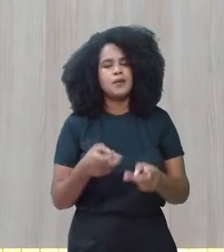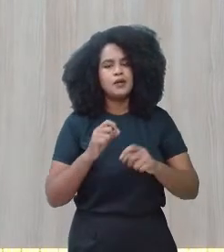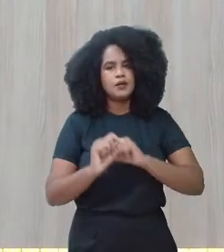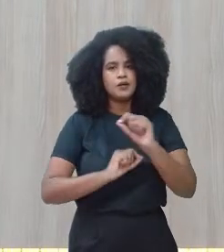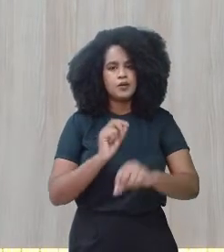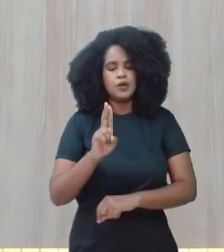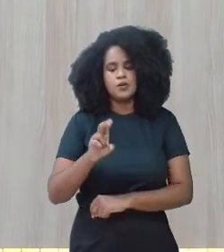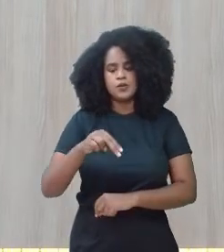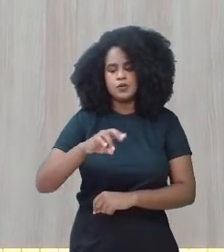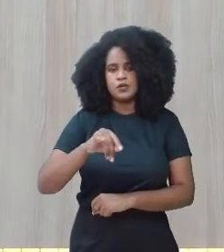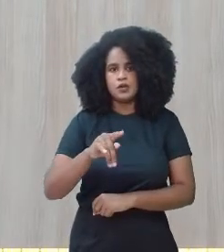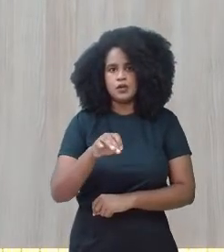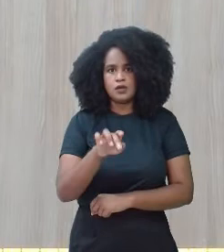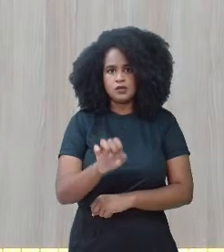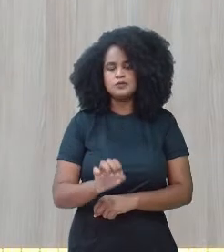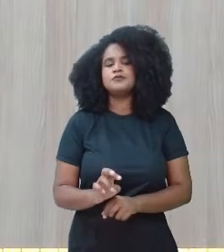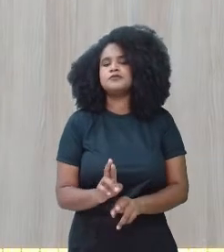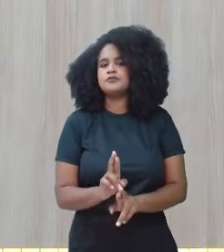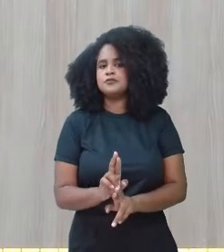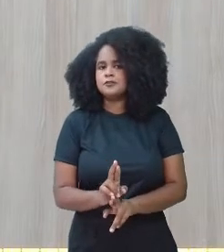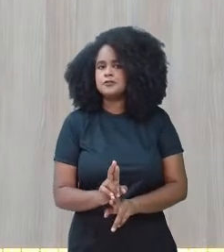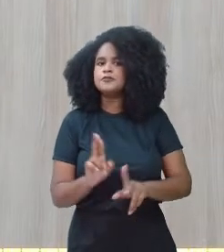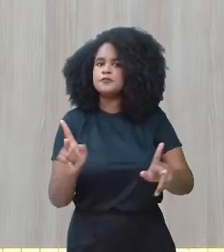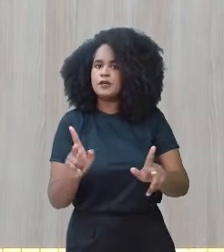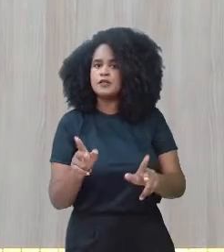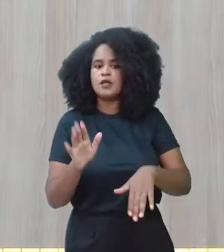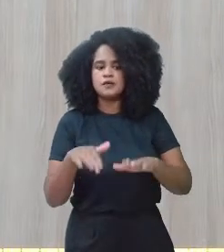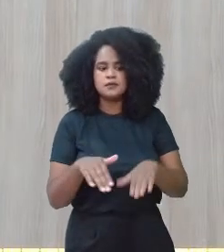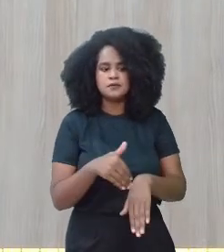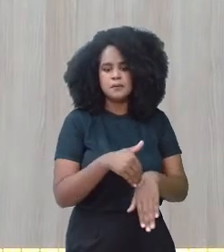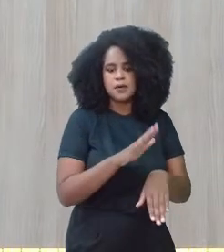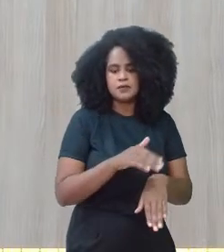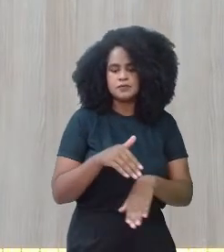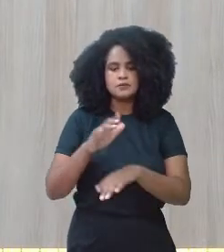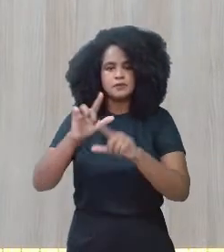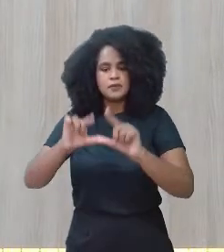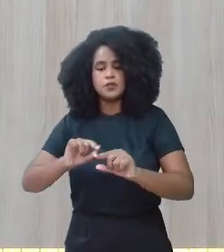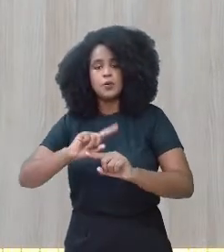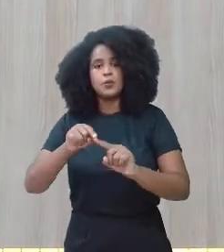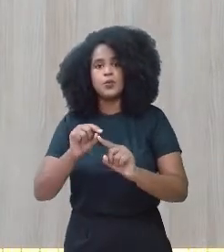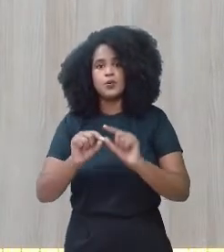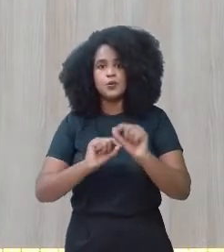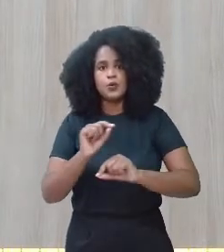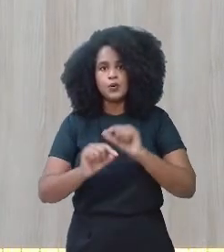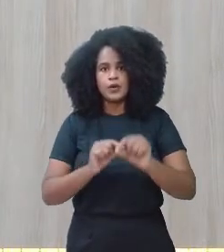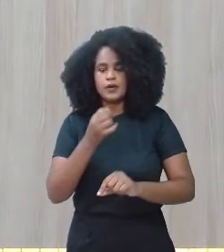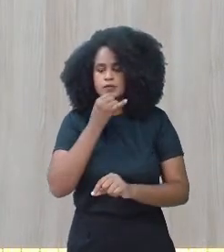unidades são diferentes nesse sentido de ter mais ou de ter menos, para se adequar ao